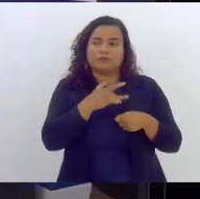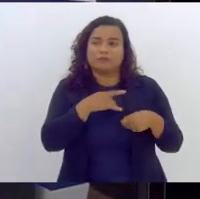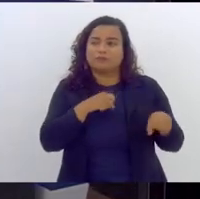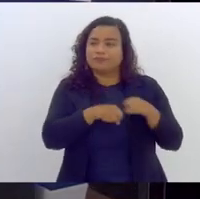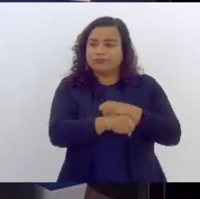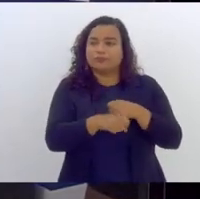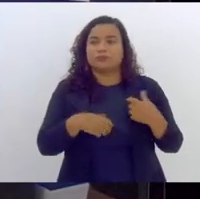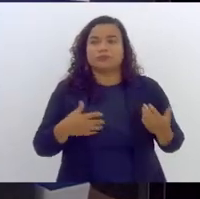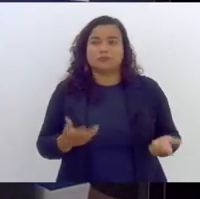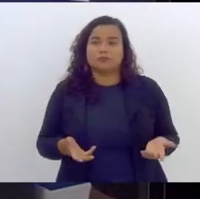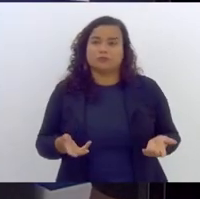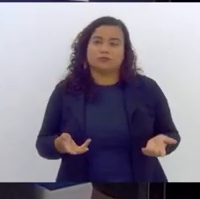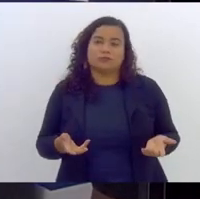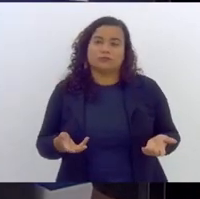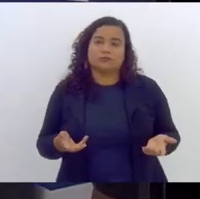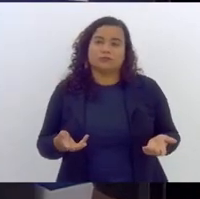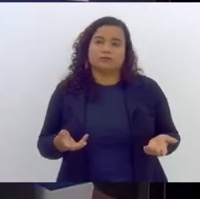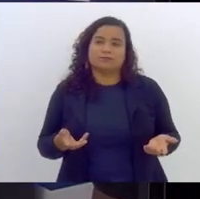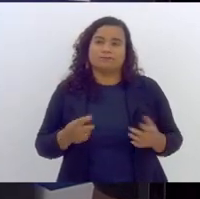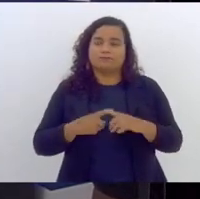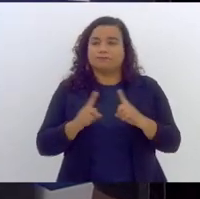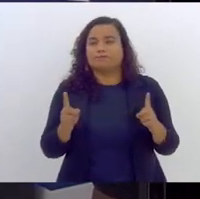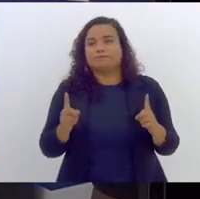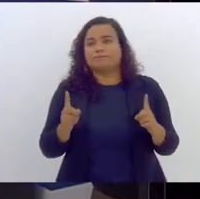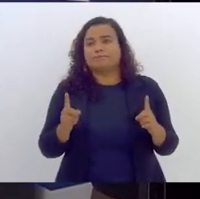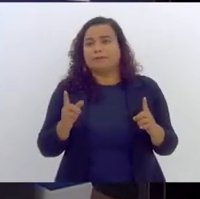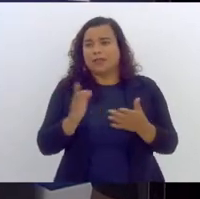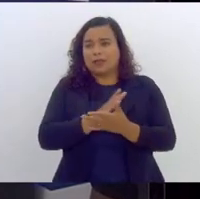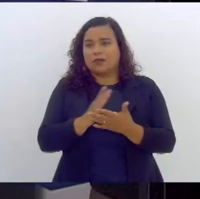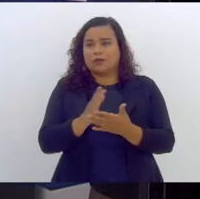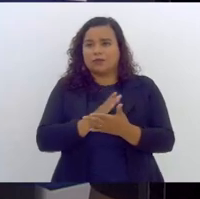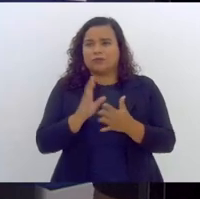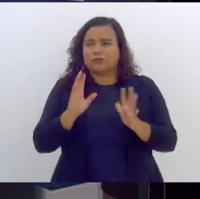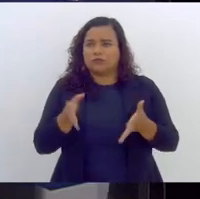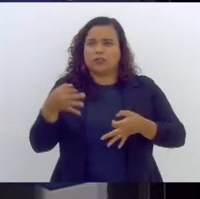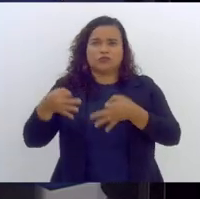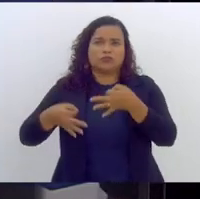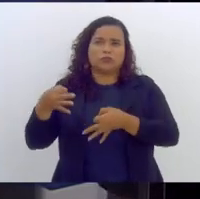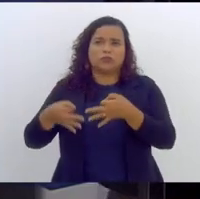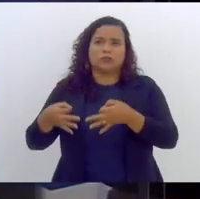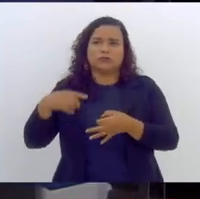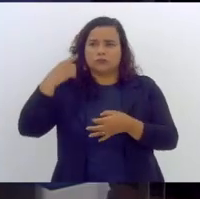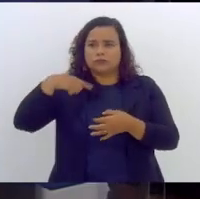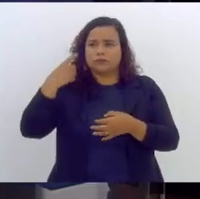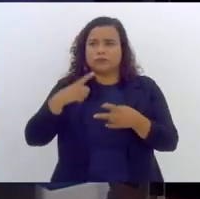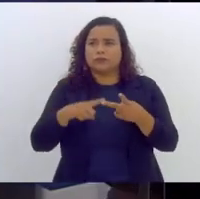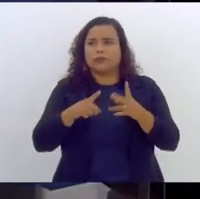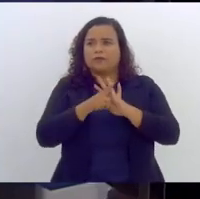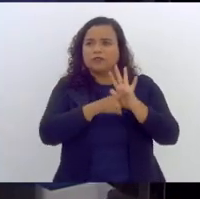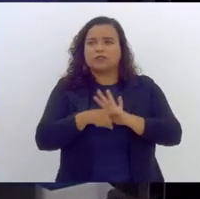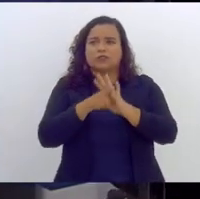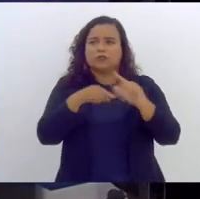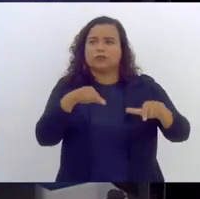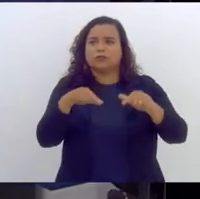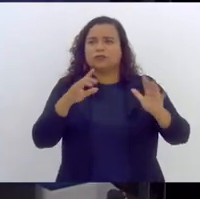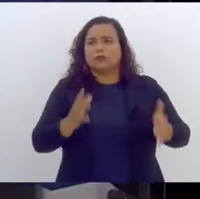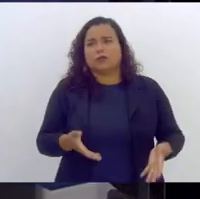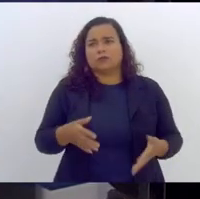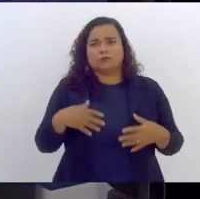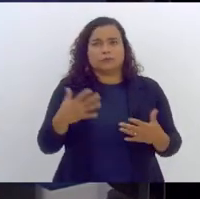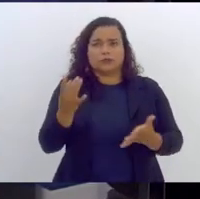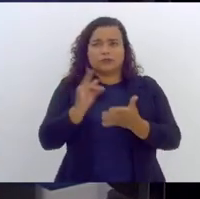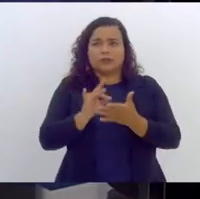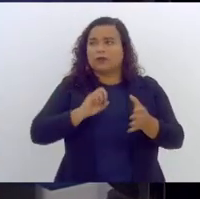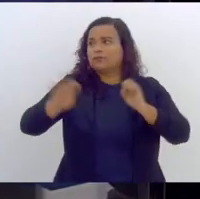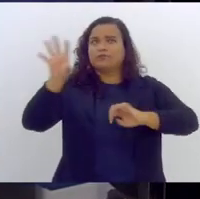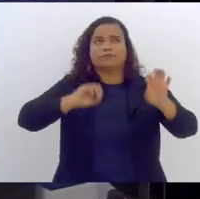assim tem gente nossa que já é investigador a gente lança que é juiz hoje direito Então na verdade tem tá por